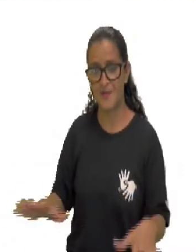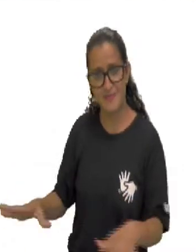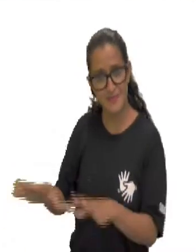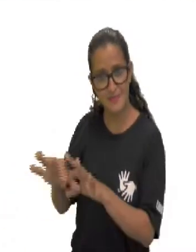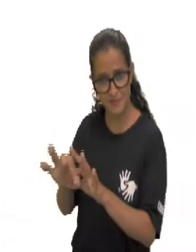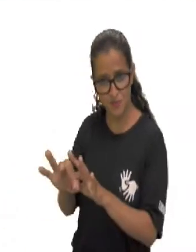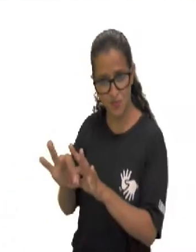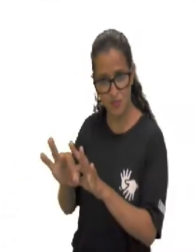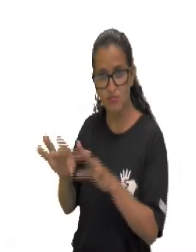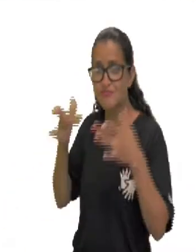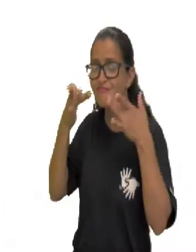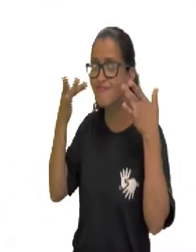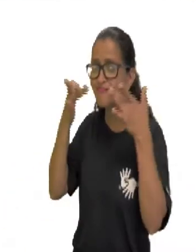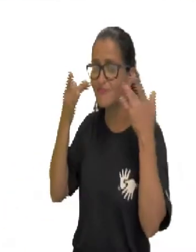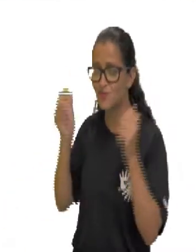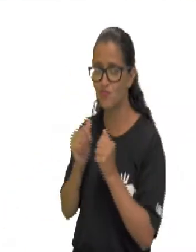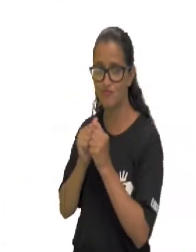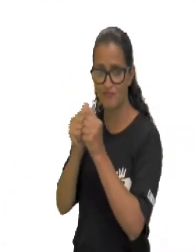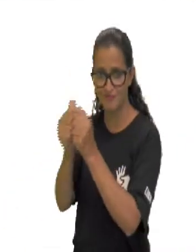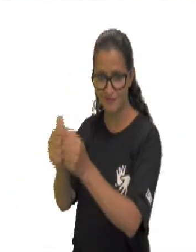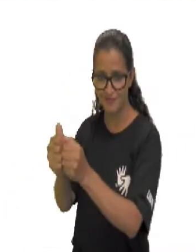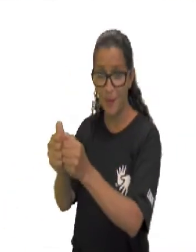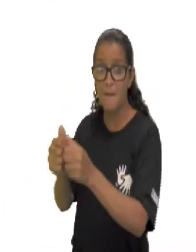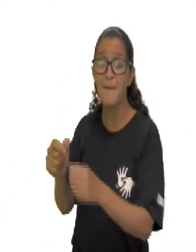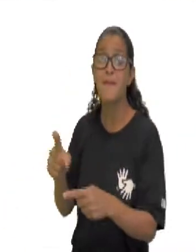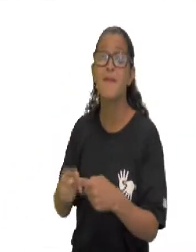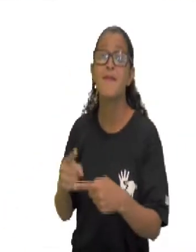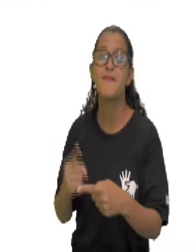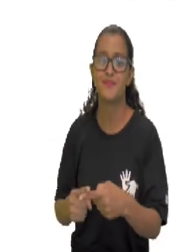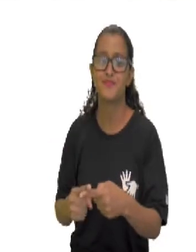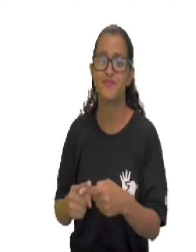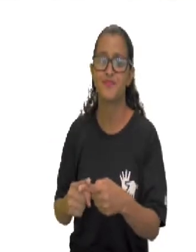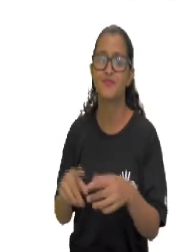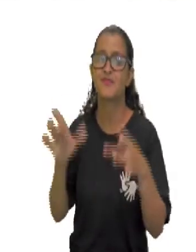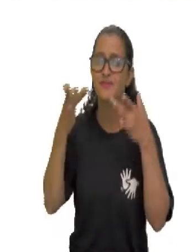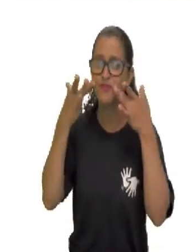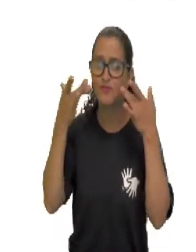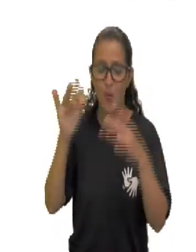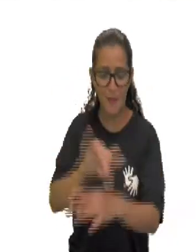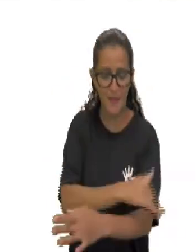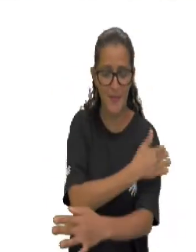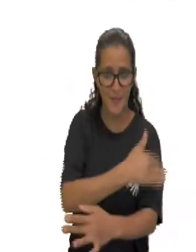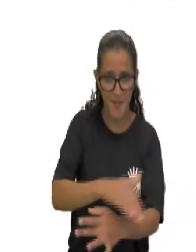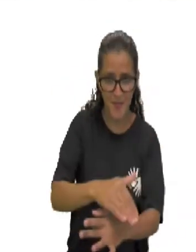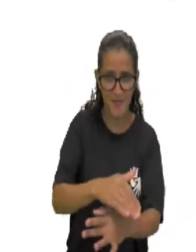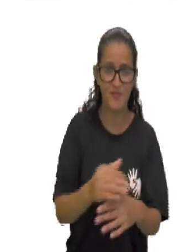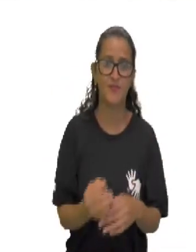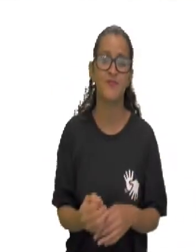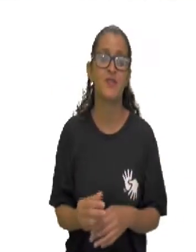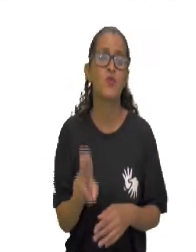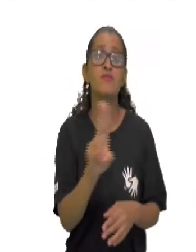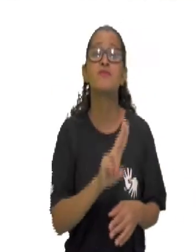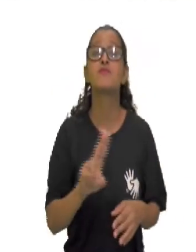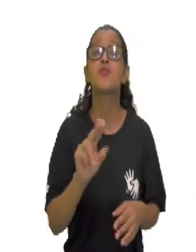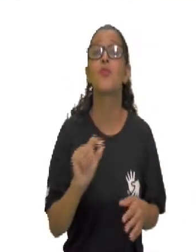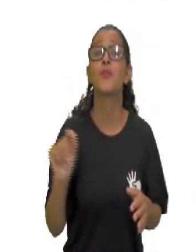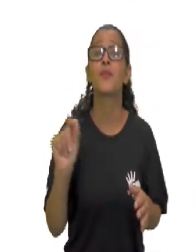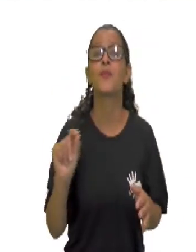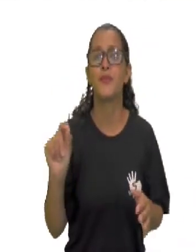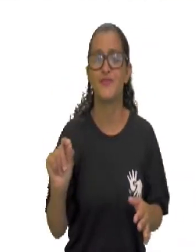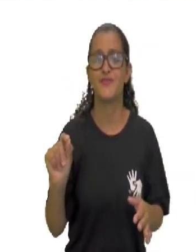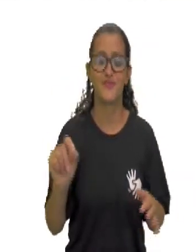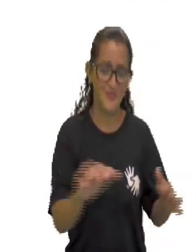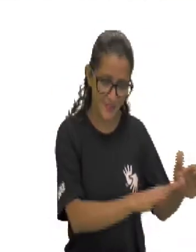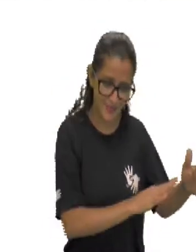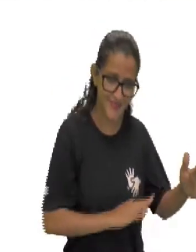peça teatral, né? Porque no teatro de rua, como acabei de falar que nós vamos usar os espaços, aqueles